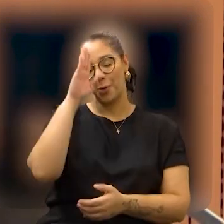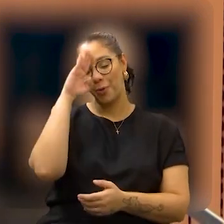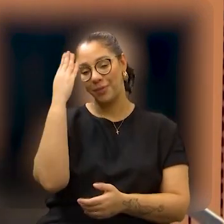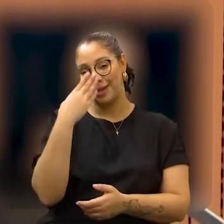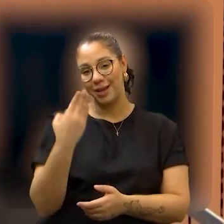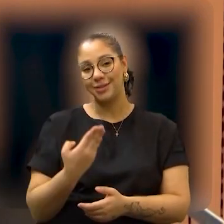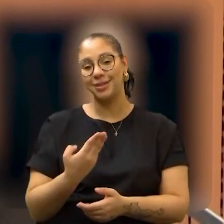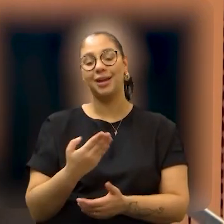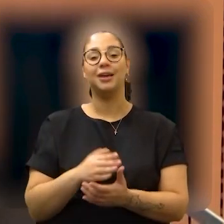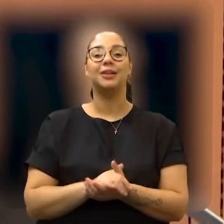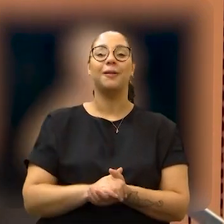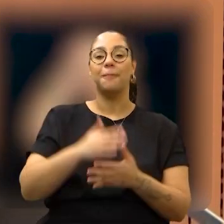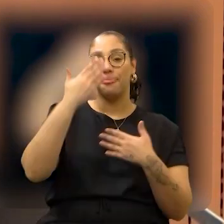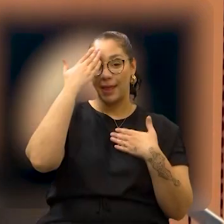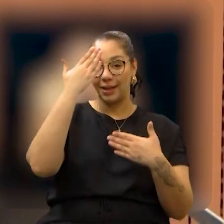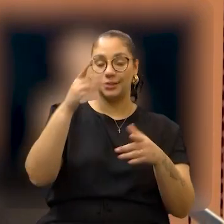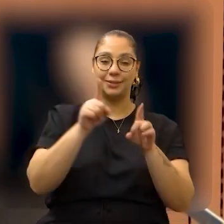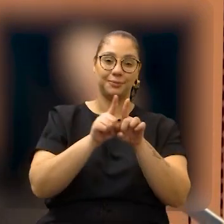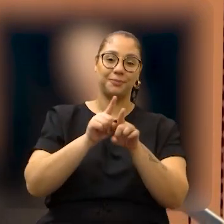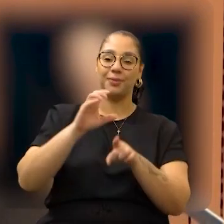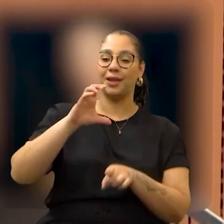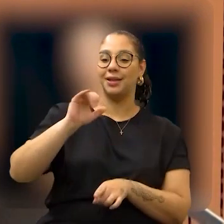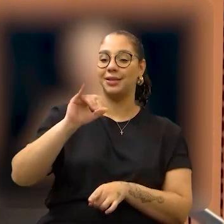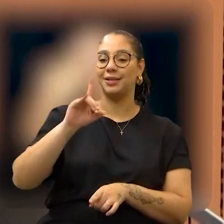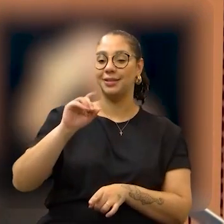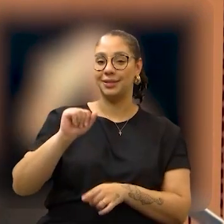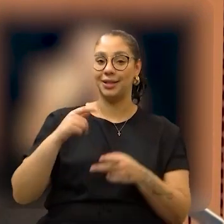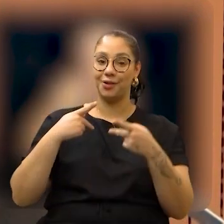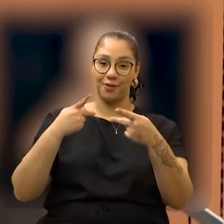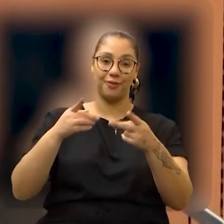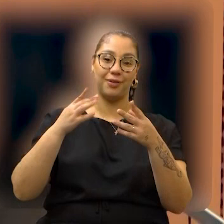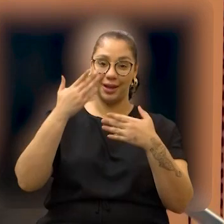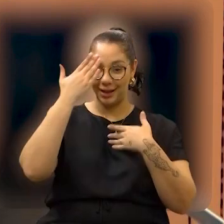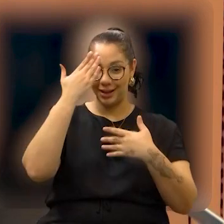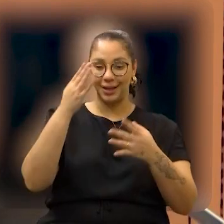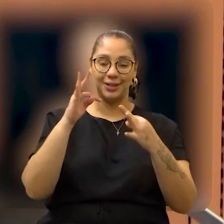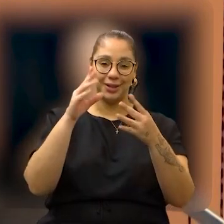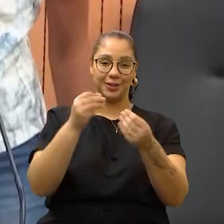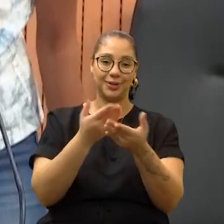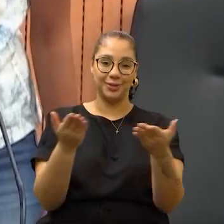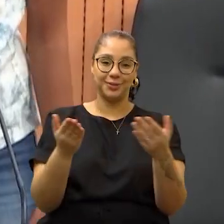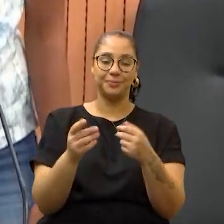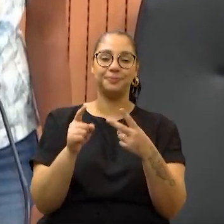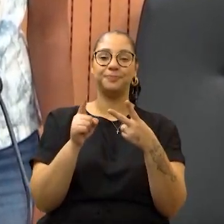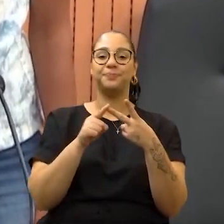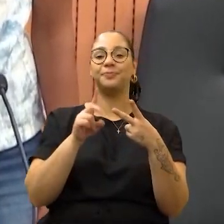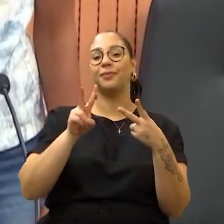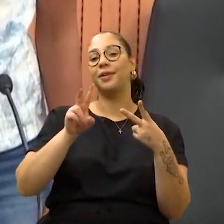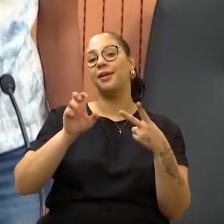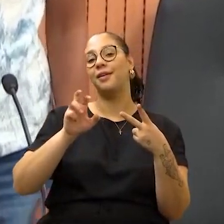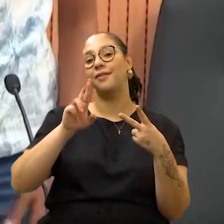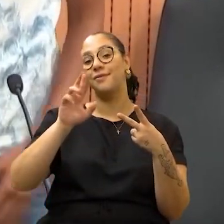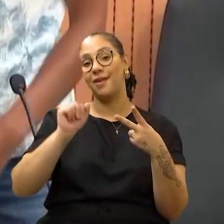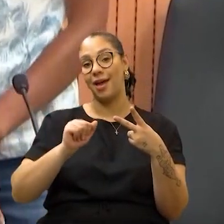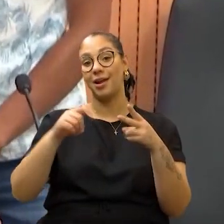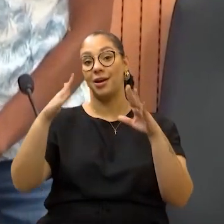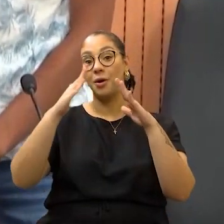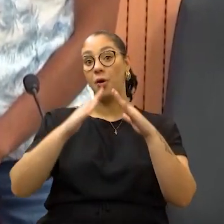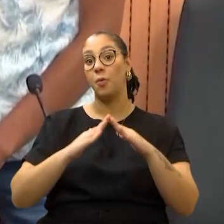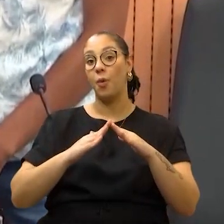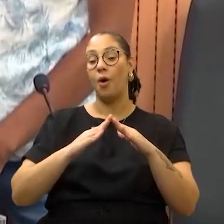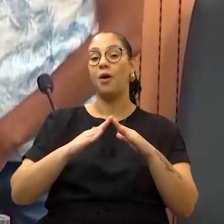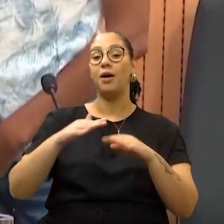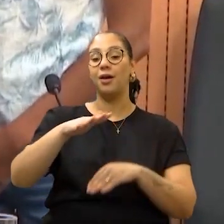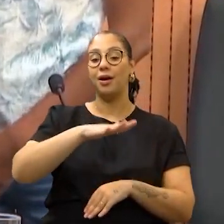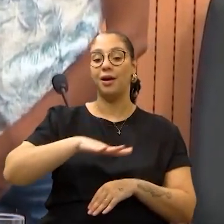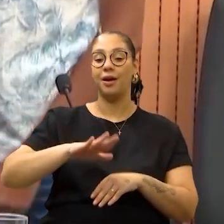sendo homenageada. Agradeço a Cida pelo convite e agradeço a todos vocês. Vera Lúcia Rodrigues Faria, moradora